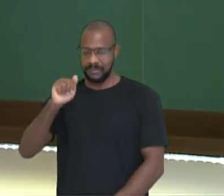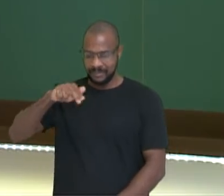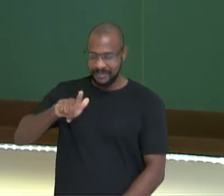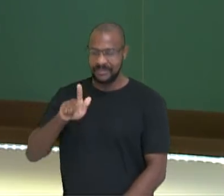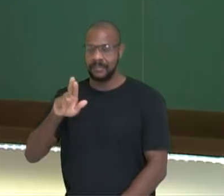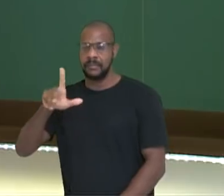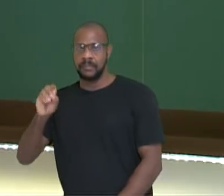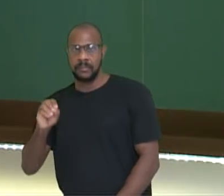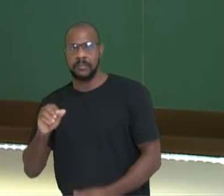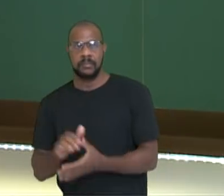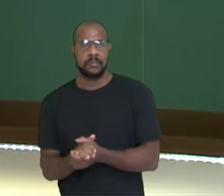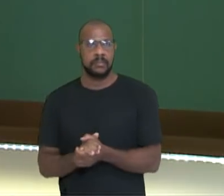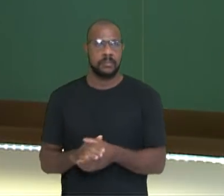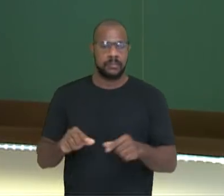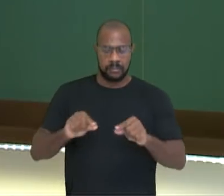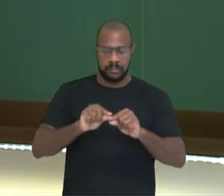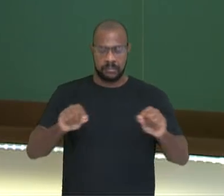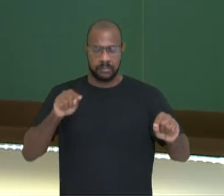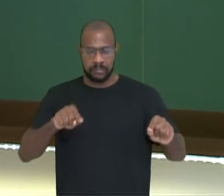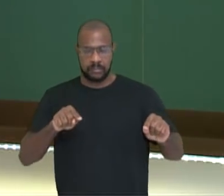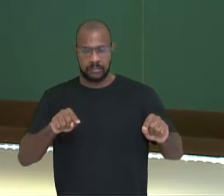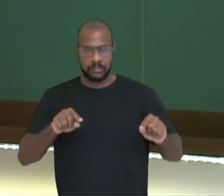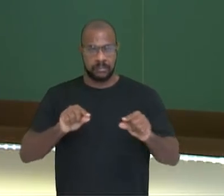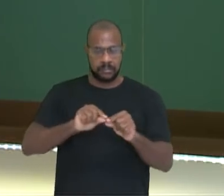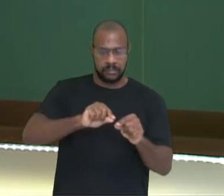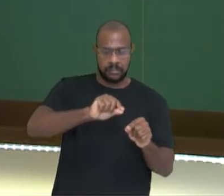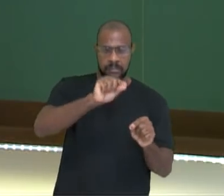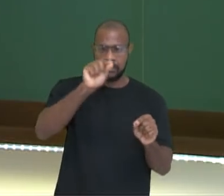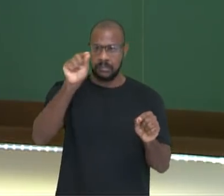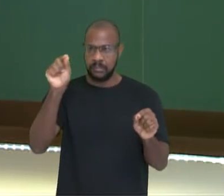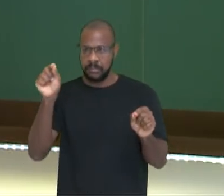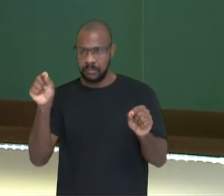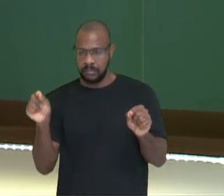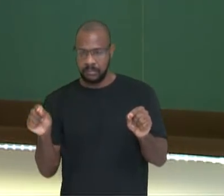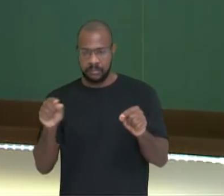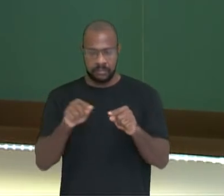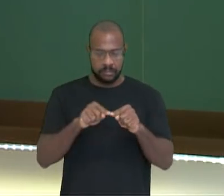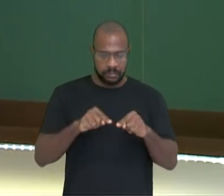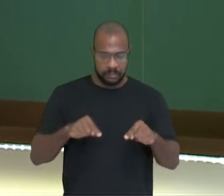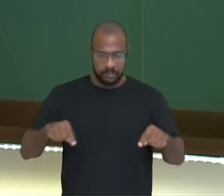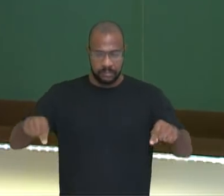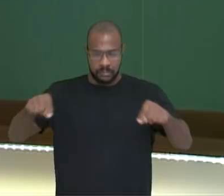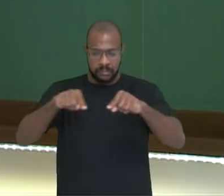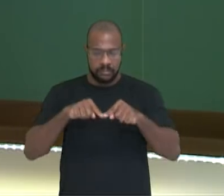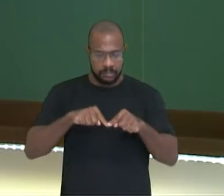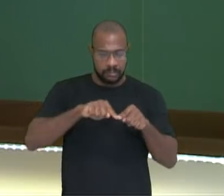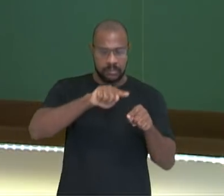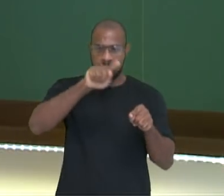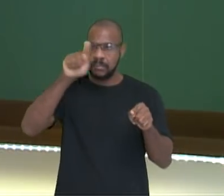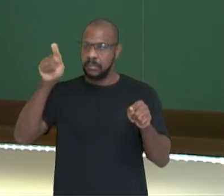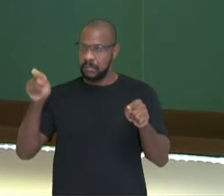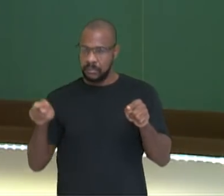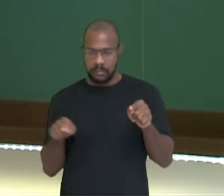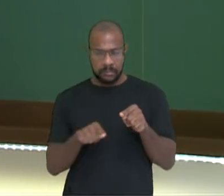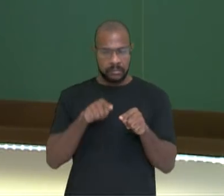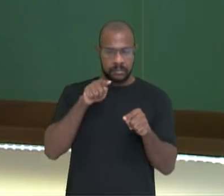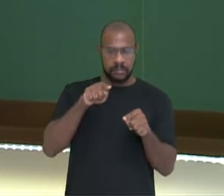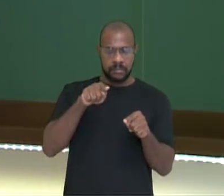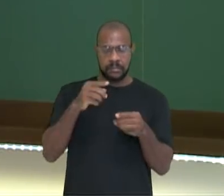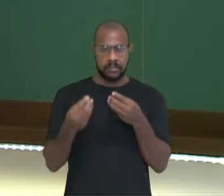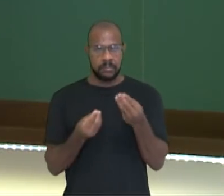porque é relativa ao centro de uma circunferência. Nós estamos trabalhando com a matemática, em específico a